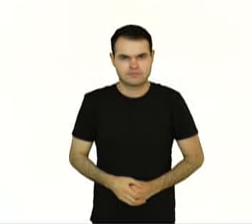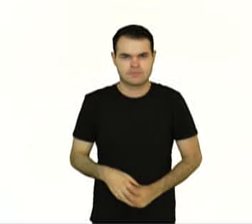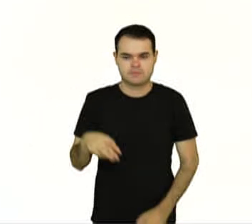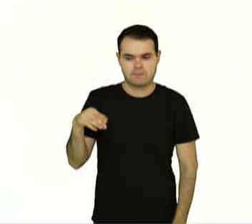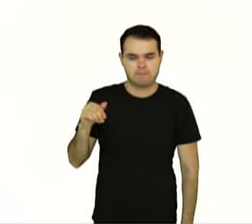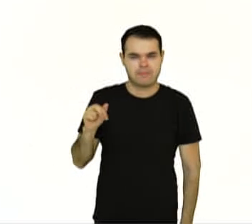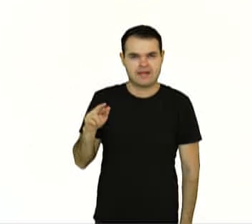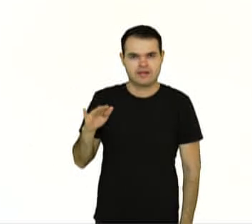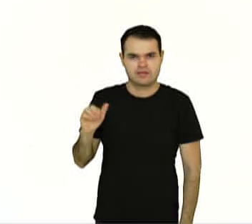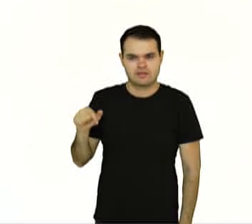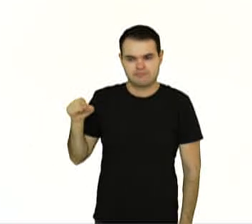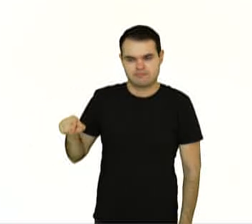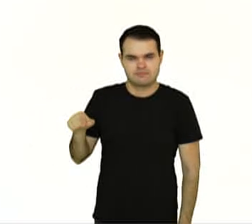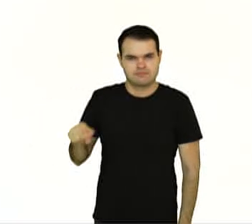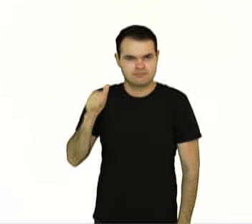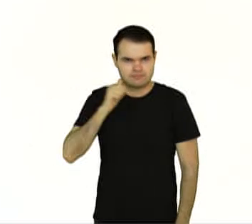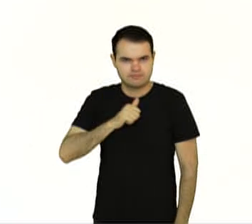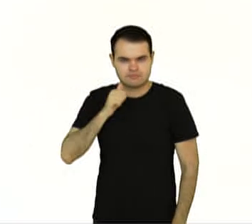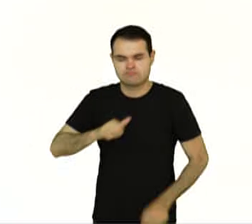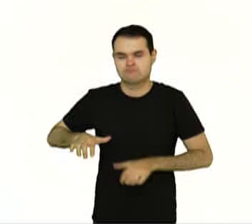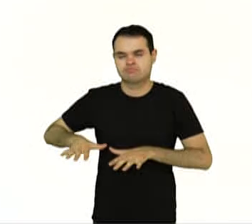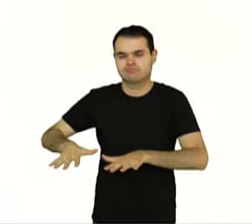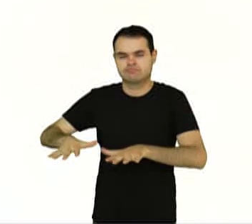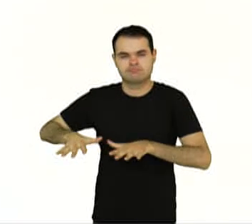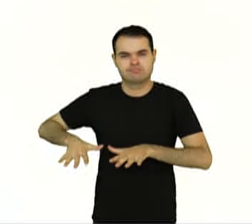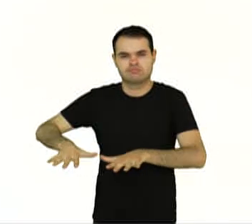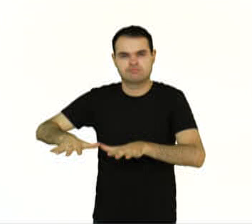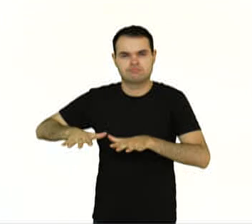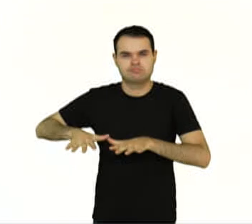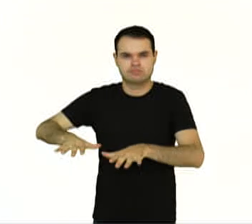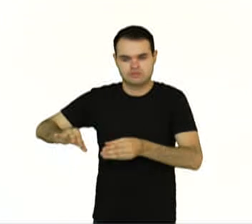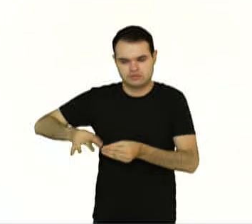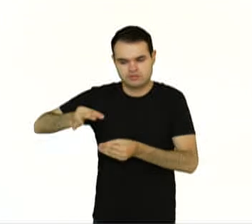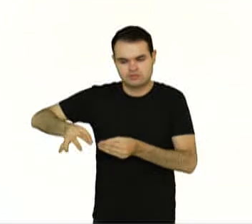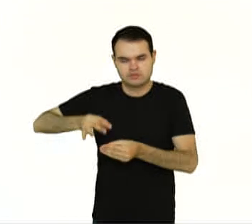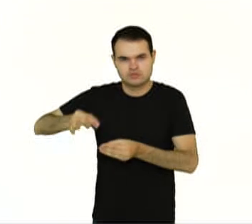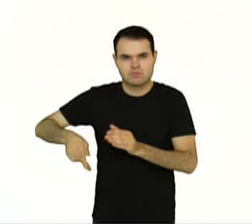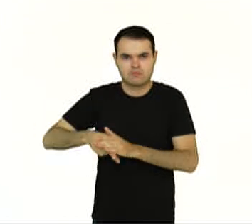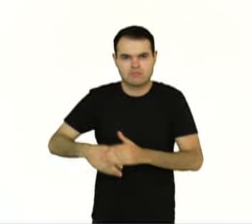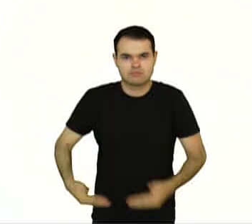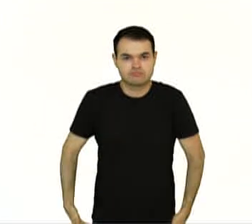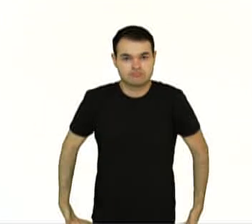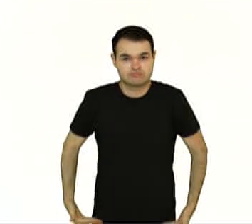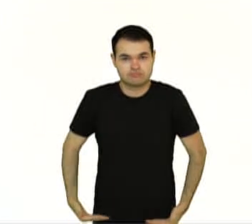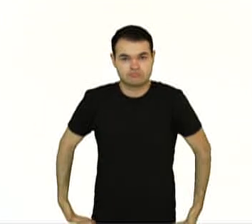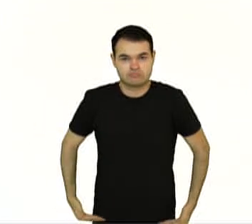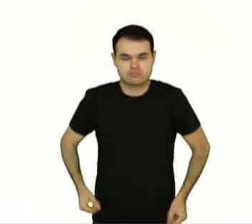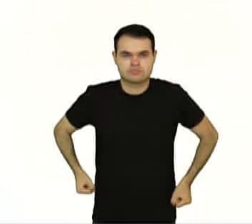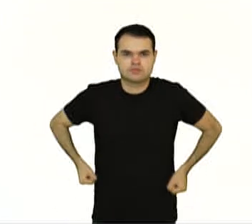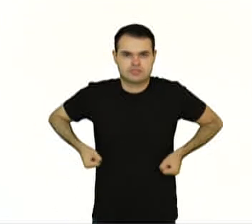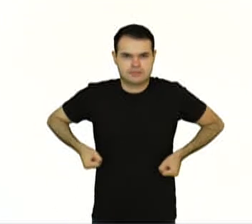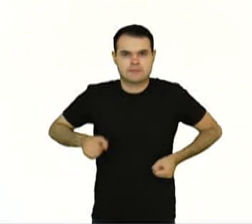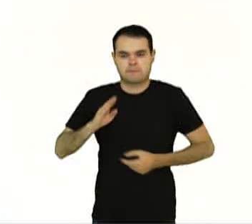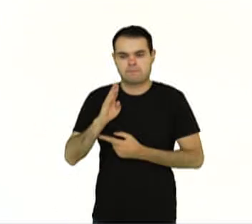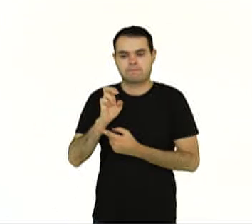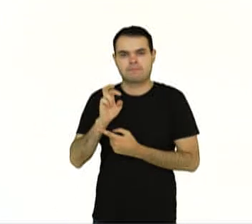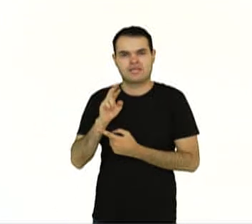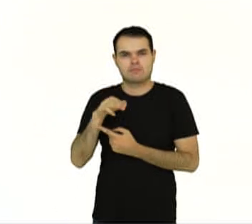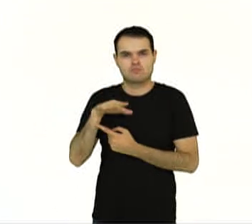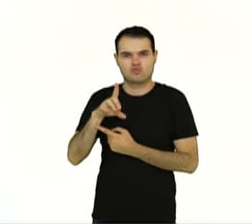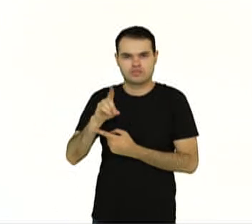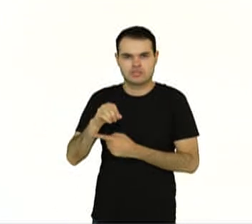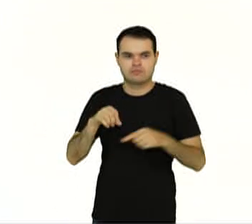é costureira, ela está fazendo bermudas encomendadas por uma instituição. Com